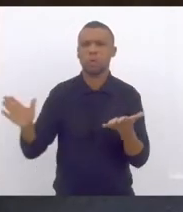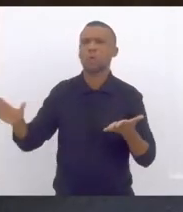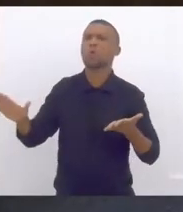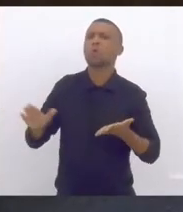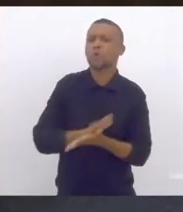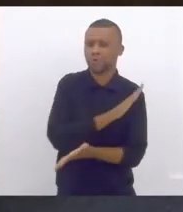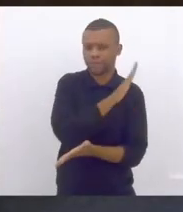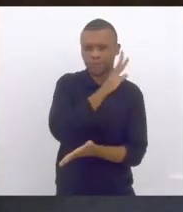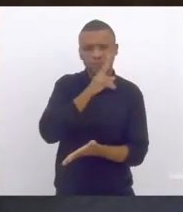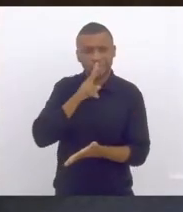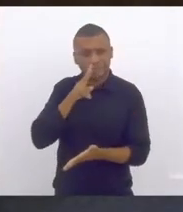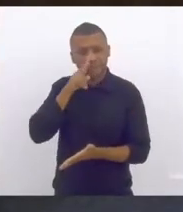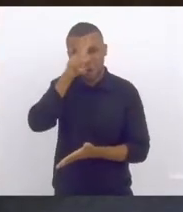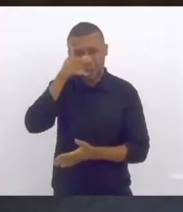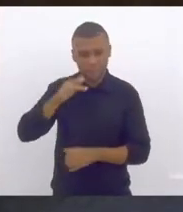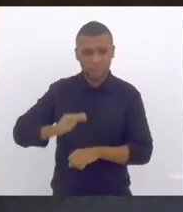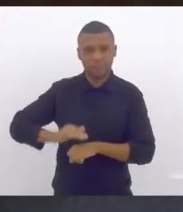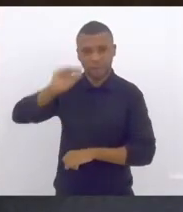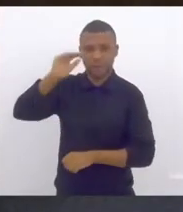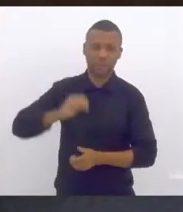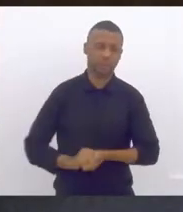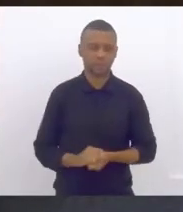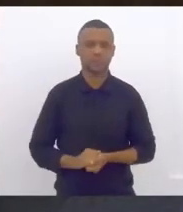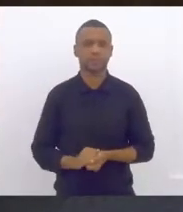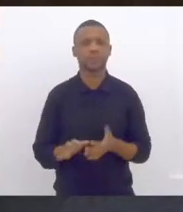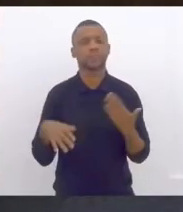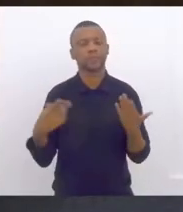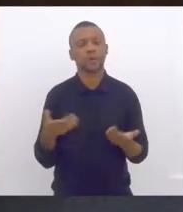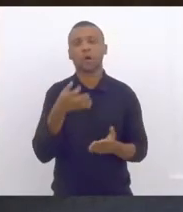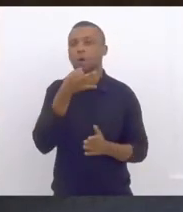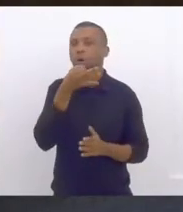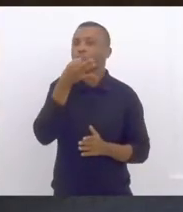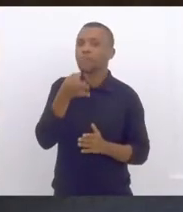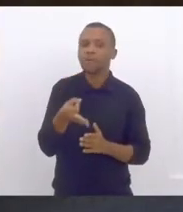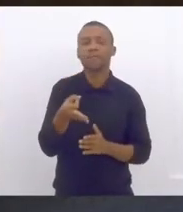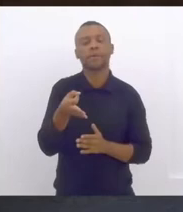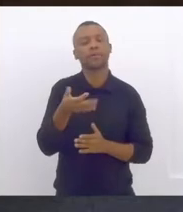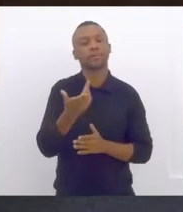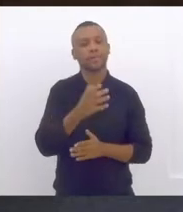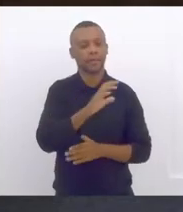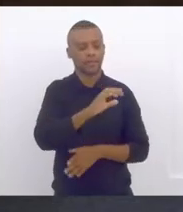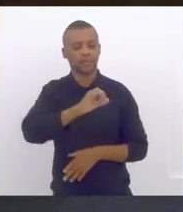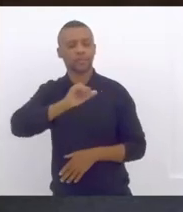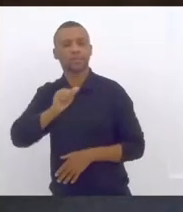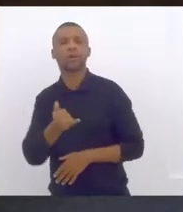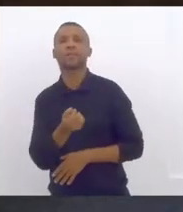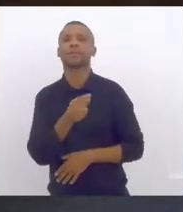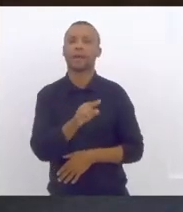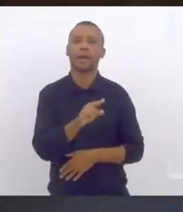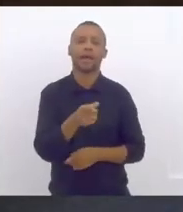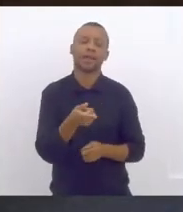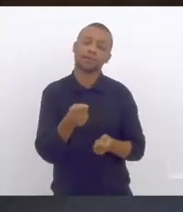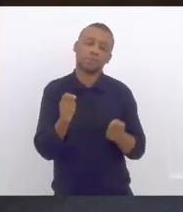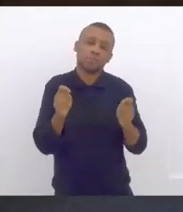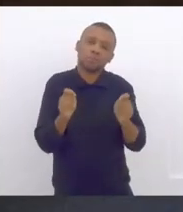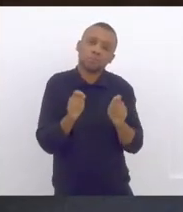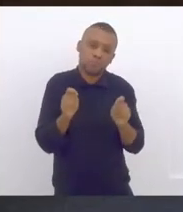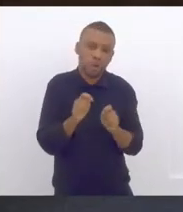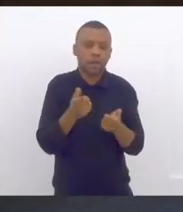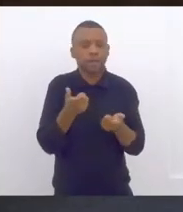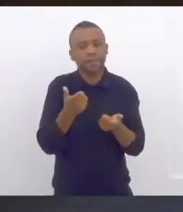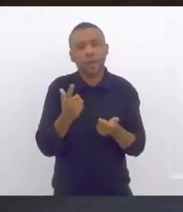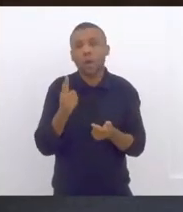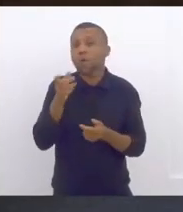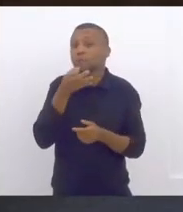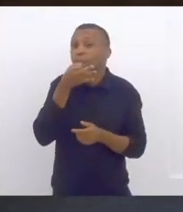mais intensa. Então, senhora presidente, o parecer da CCJ não poderia ser outro a não